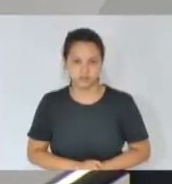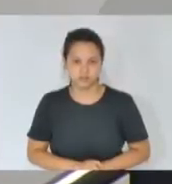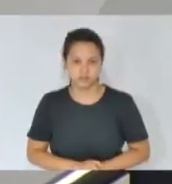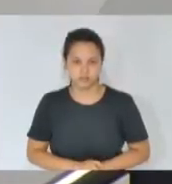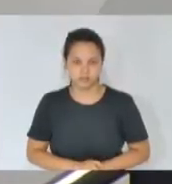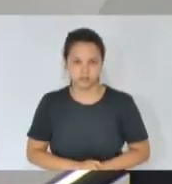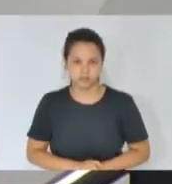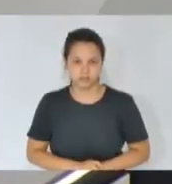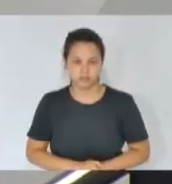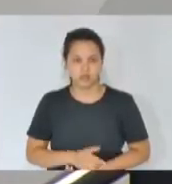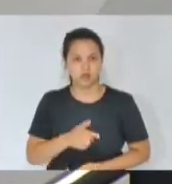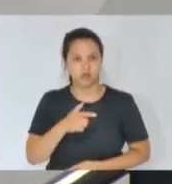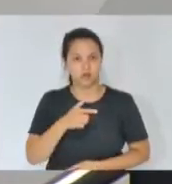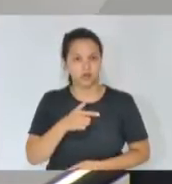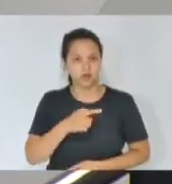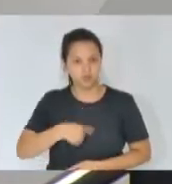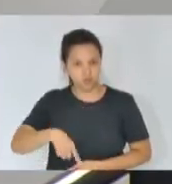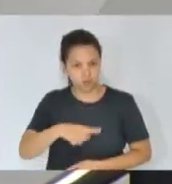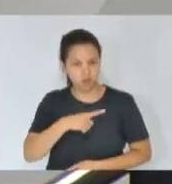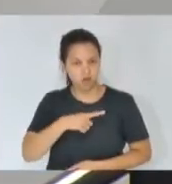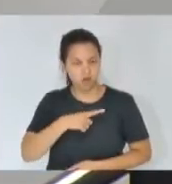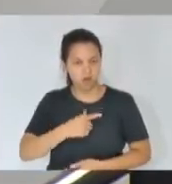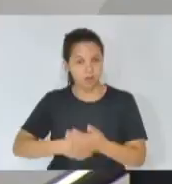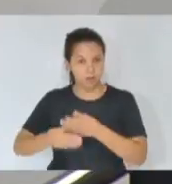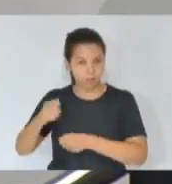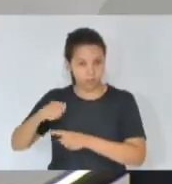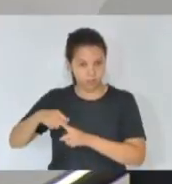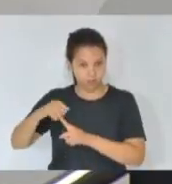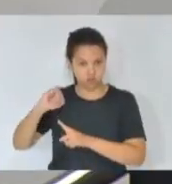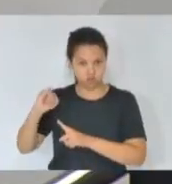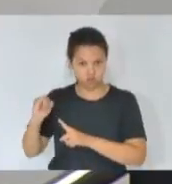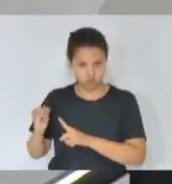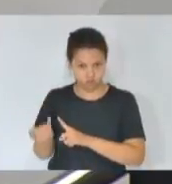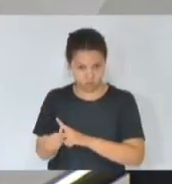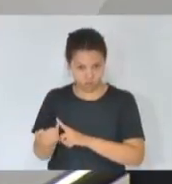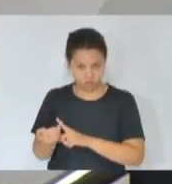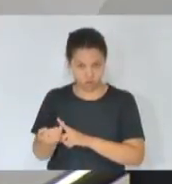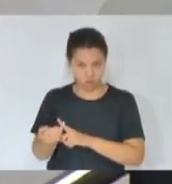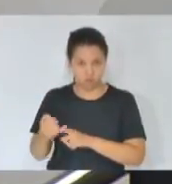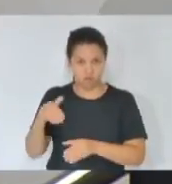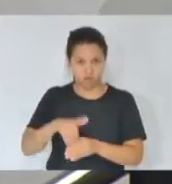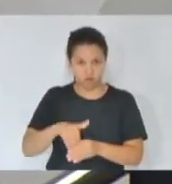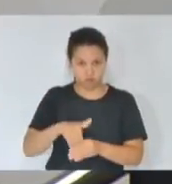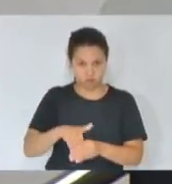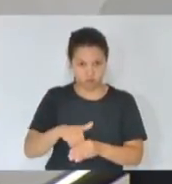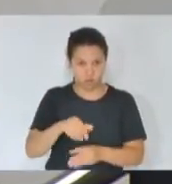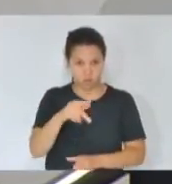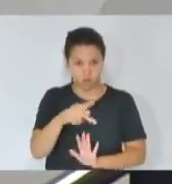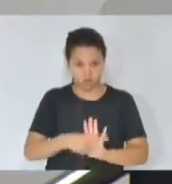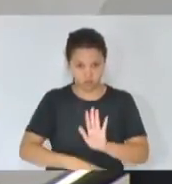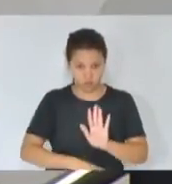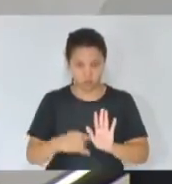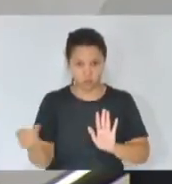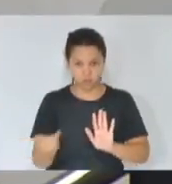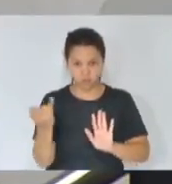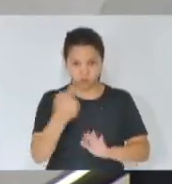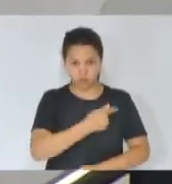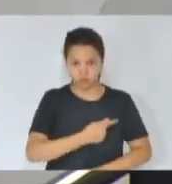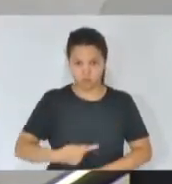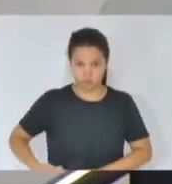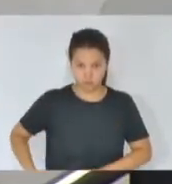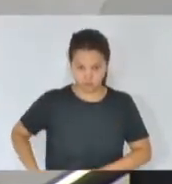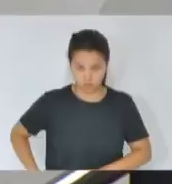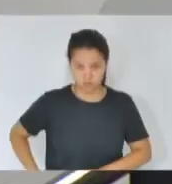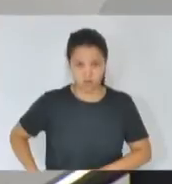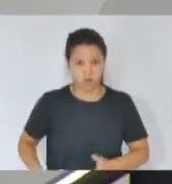Nós estamos, desde janeiro, sem votar um projeto importante do governo do estado aqui. Esse ano não apareceu nenhum projeto importante